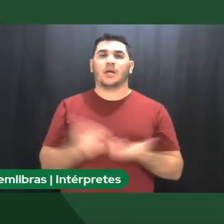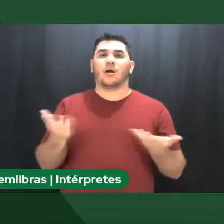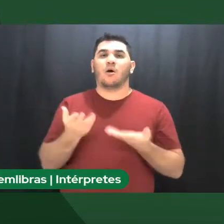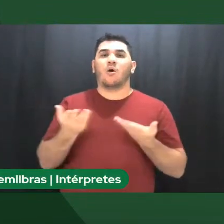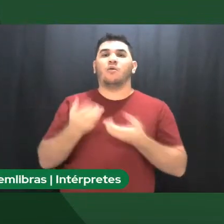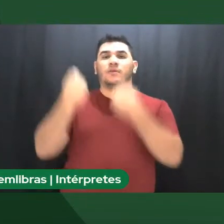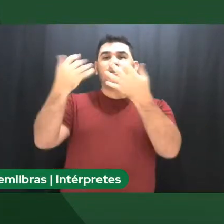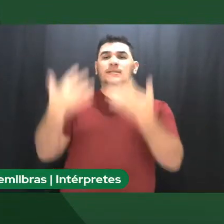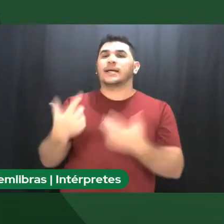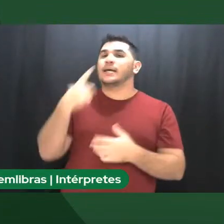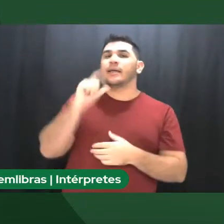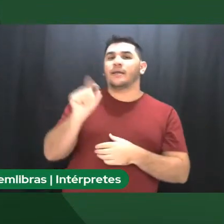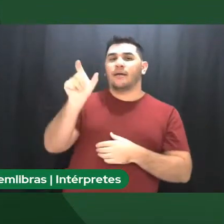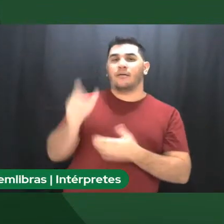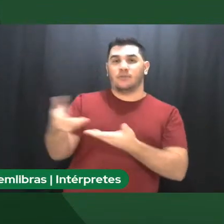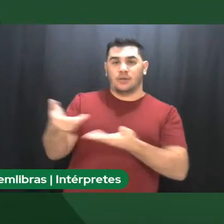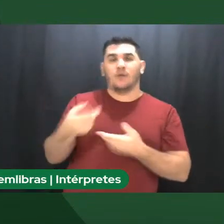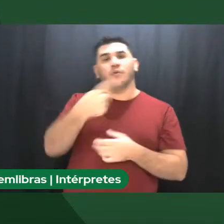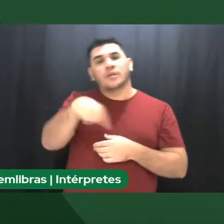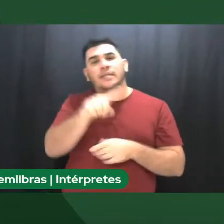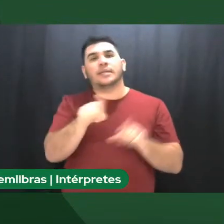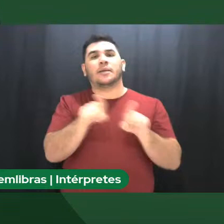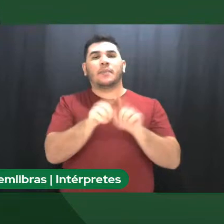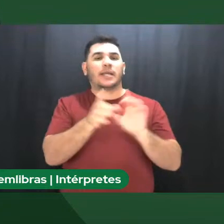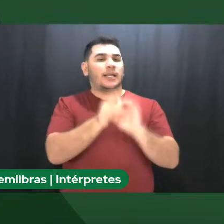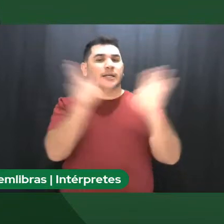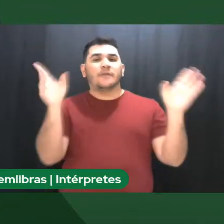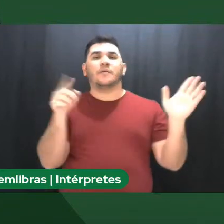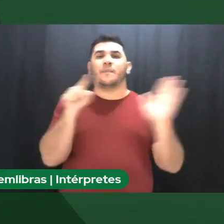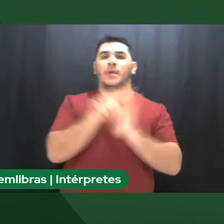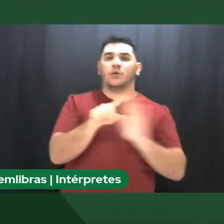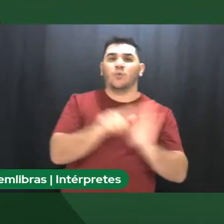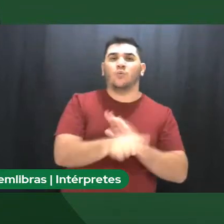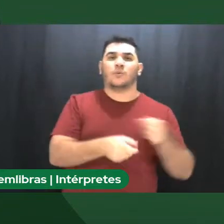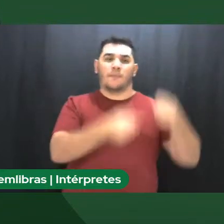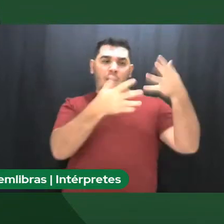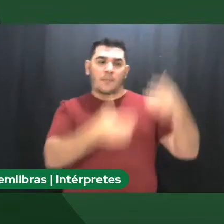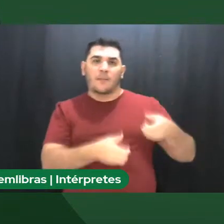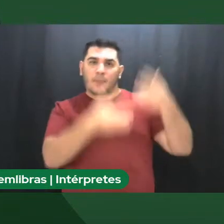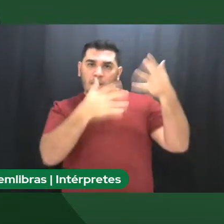perguntas em qualquer dos canais, pois os nossos voluntários vão encaminhar para mim.